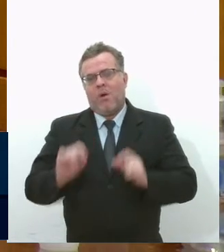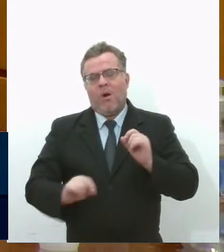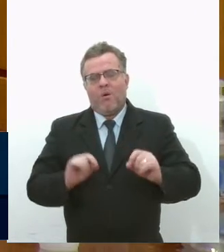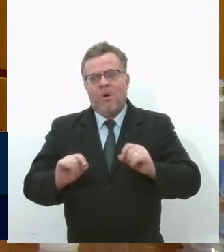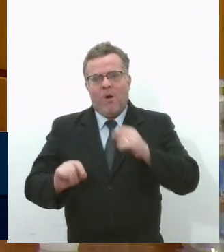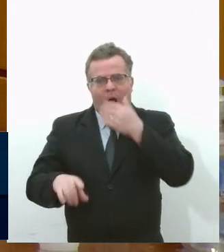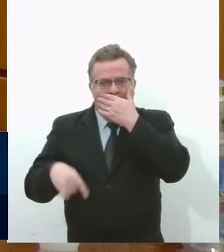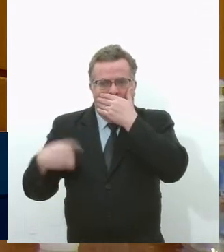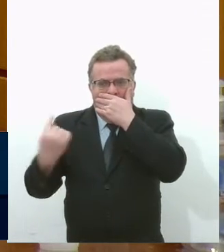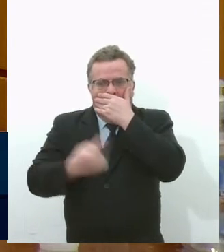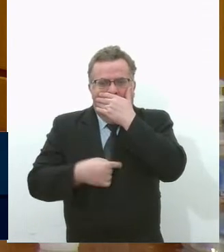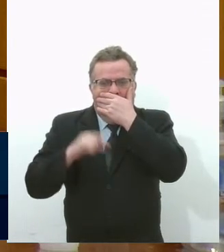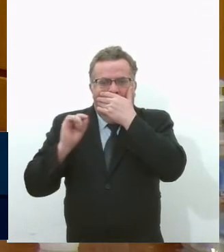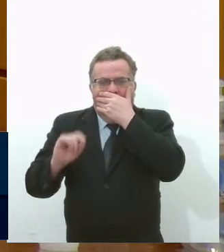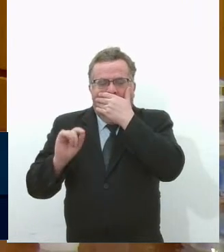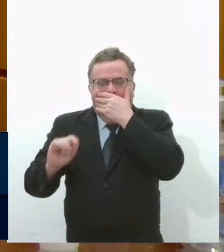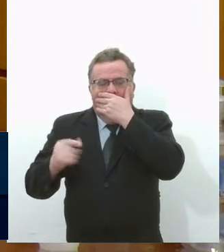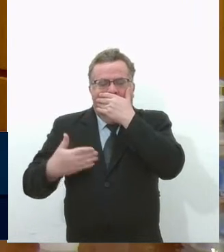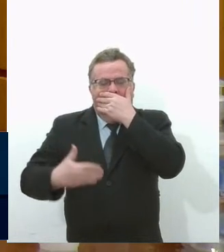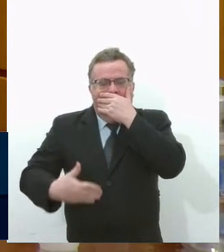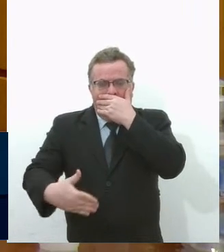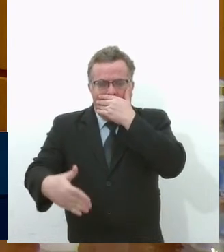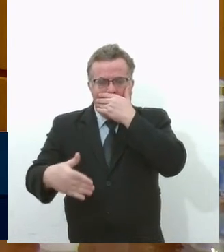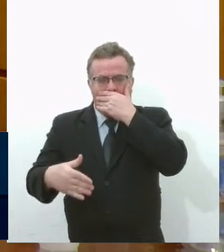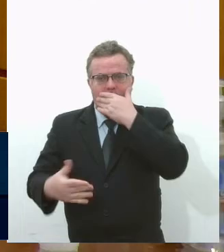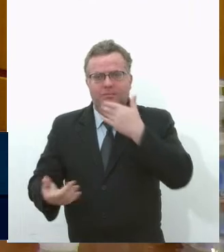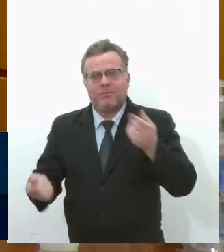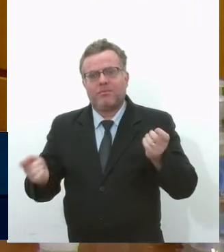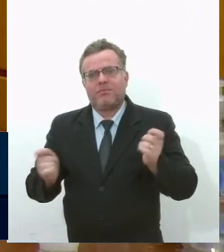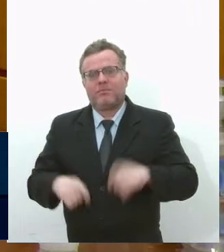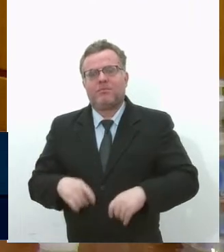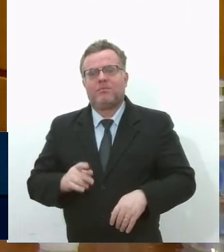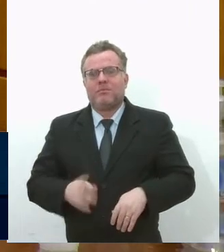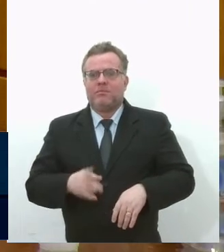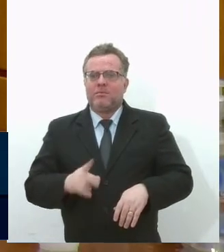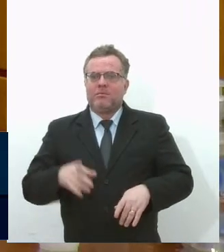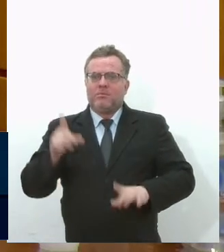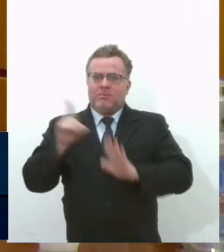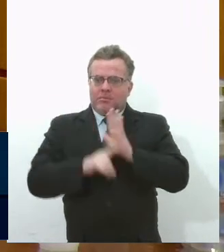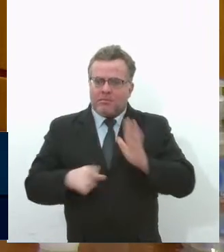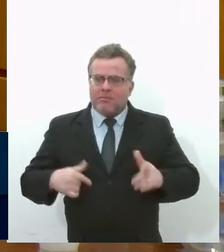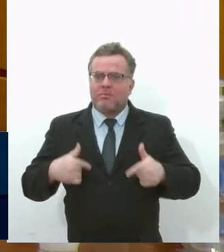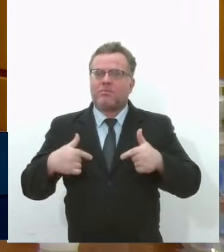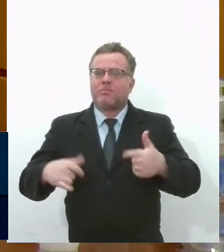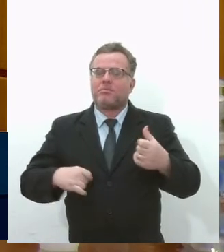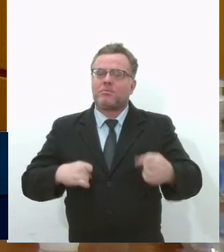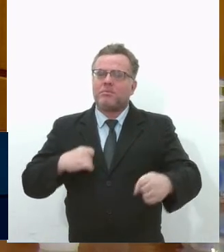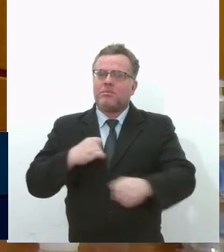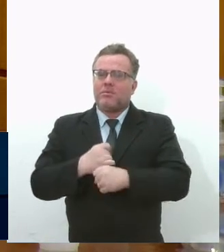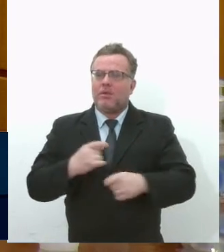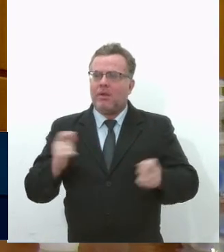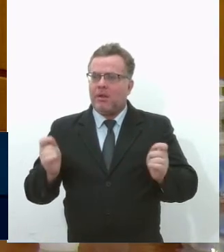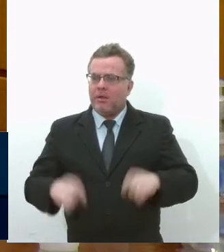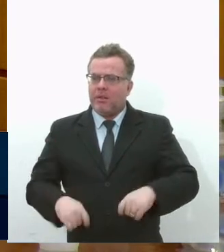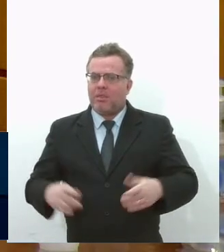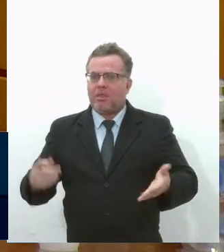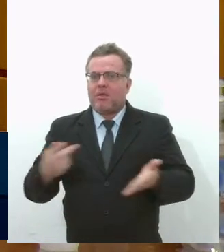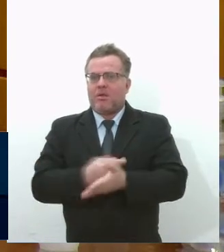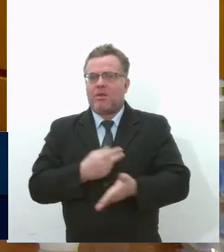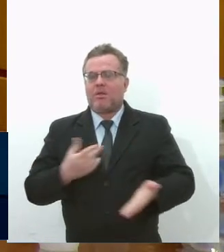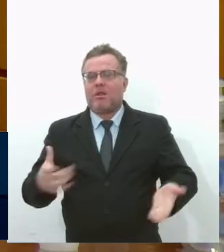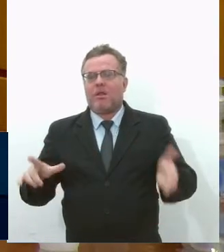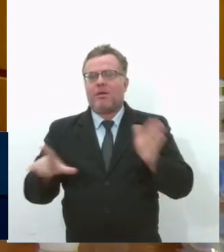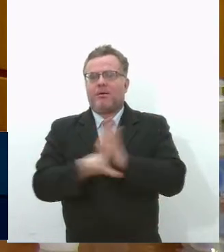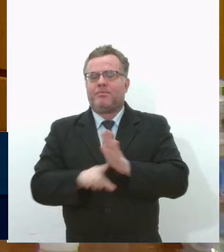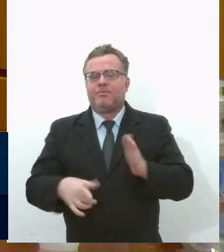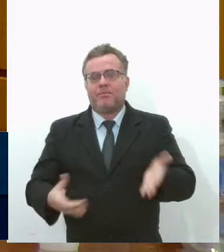ele tem o auto, né, o direito de defesa. Então, é o que acontece na legislação